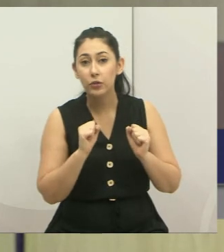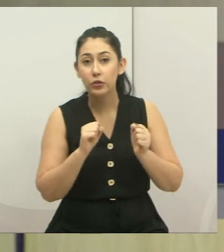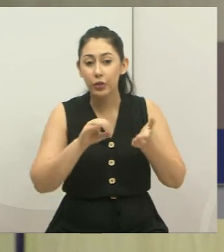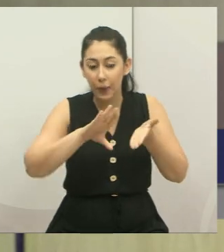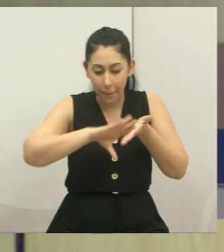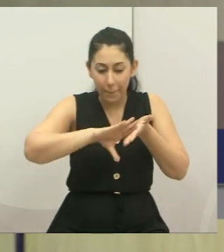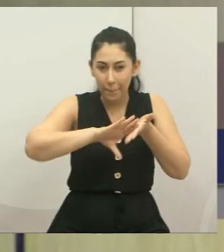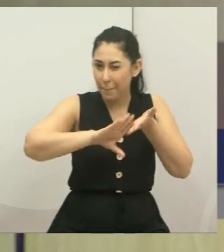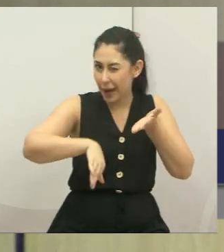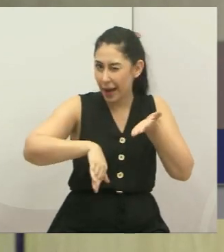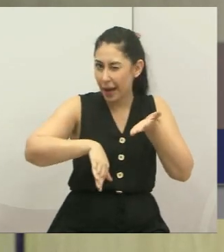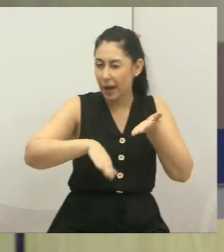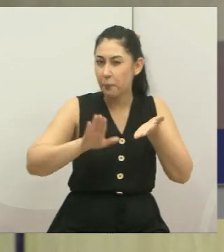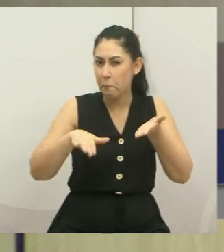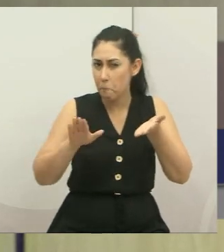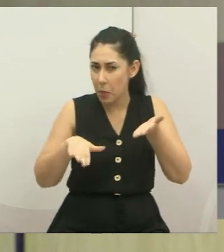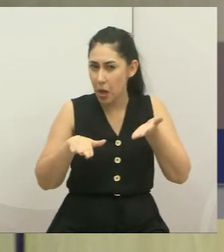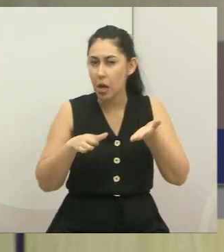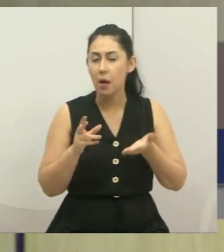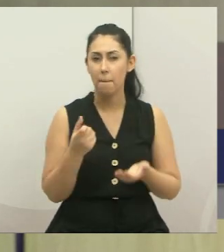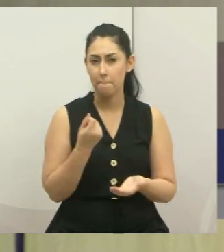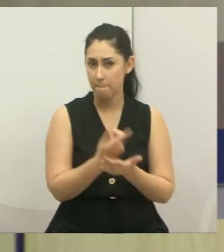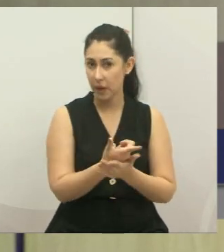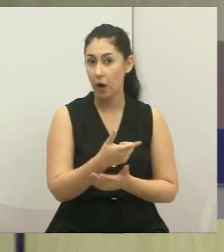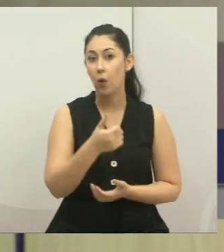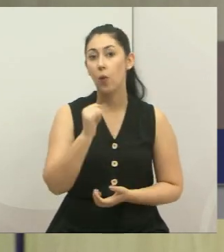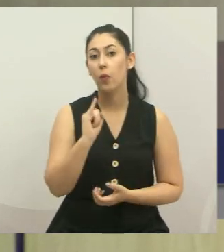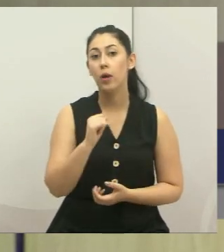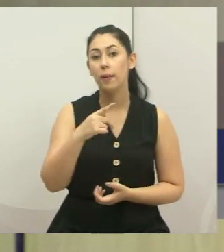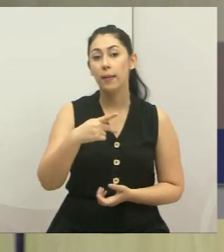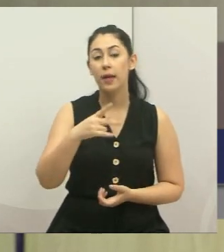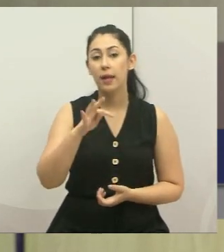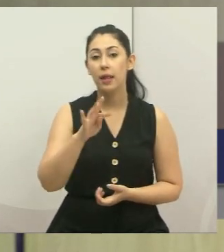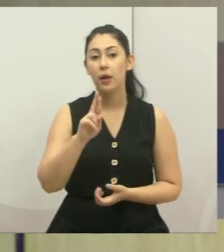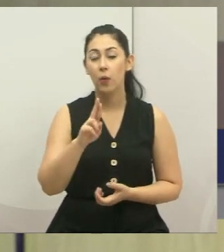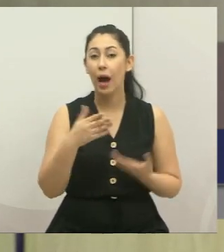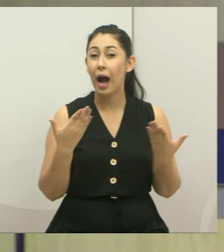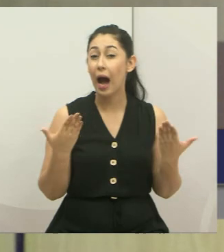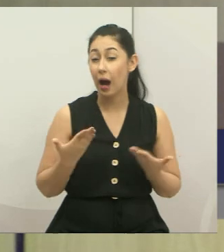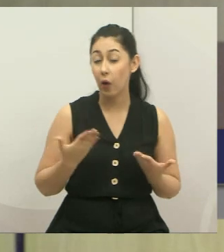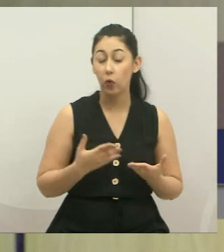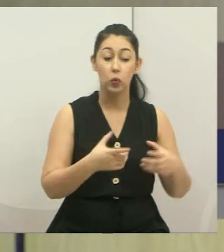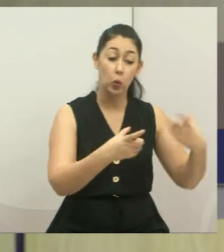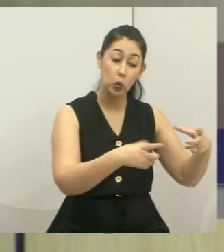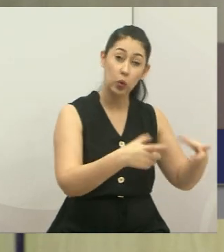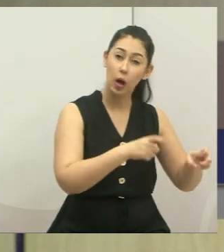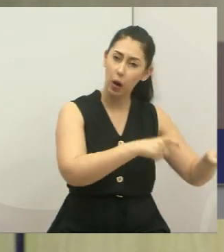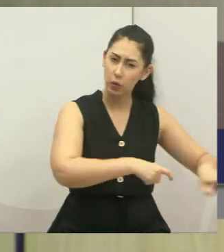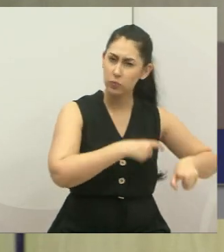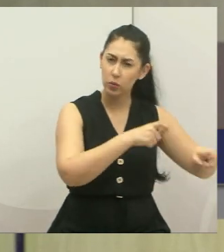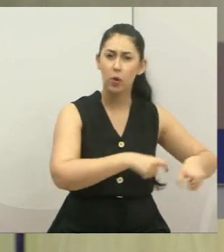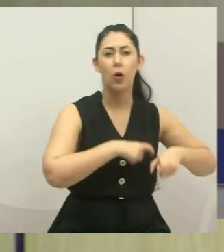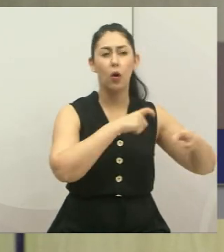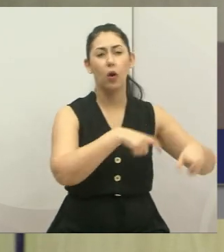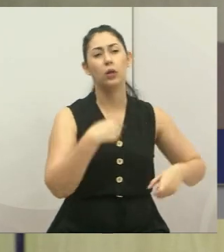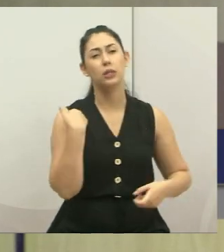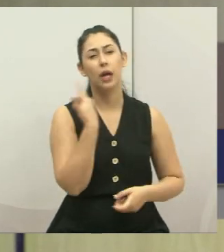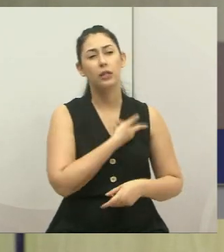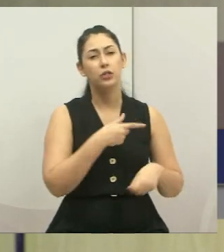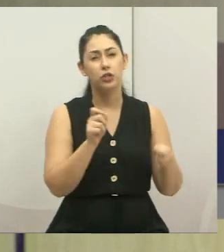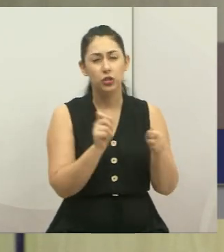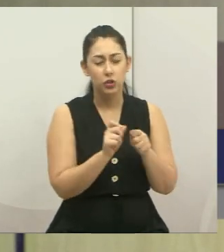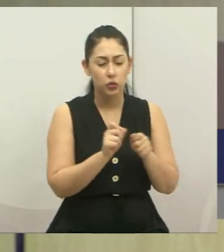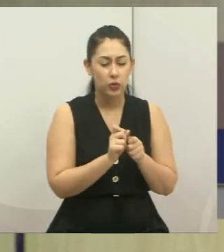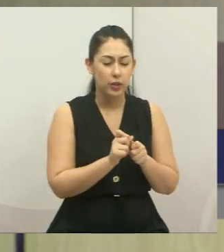IPTU. Para a área rural, nós iniciamos o programa agora, junto ao corredor